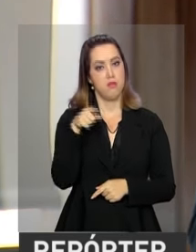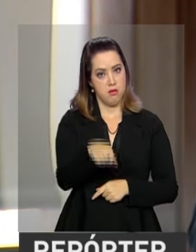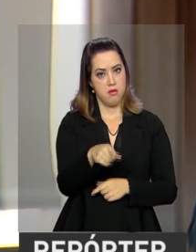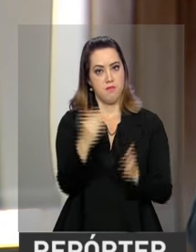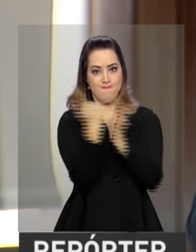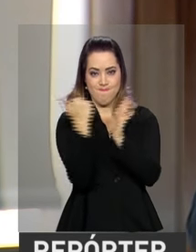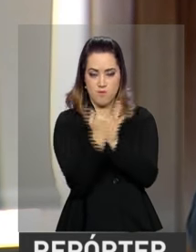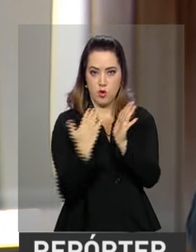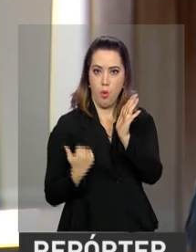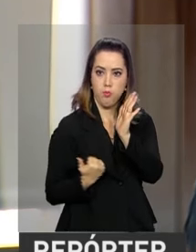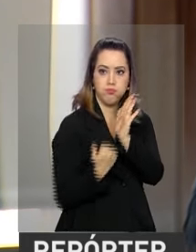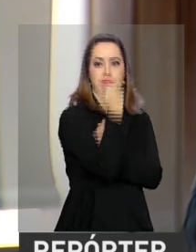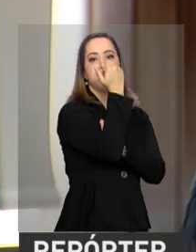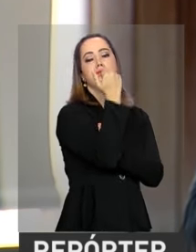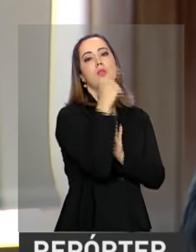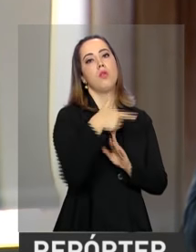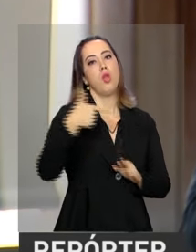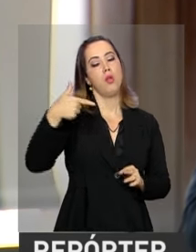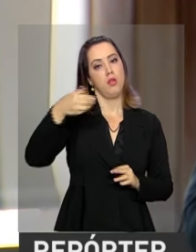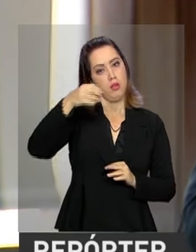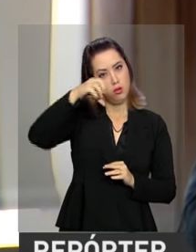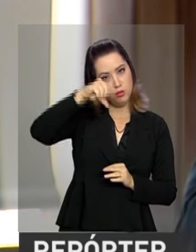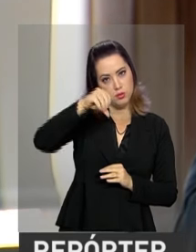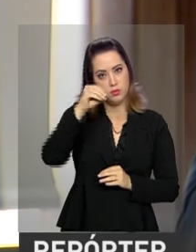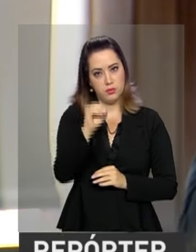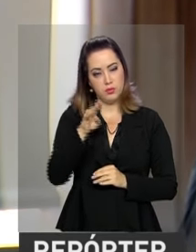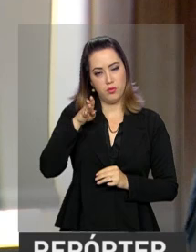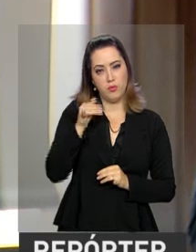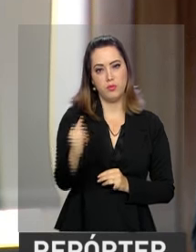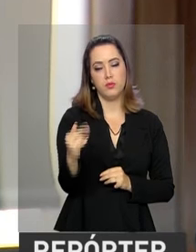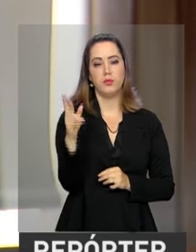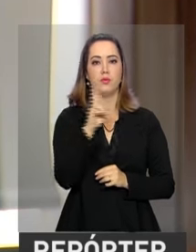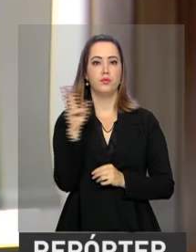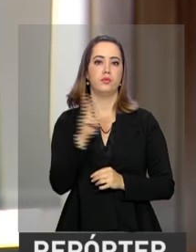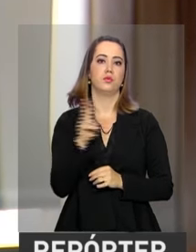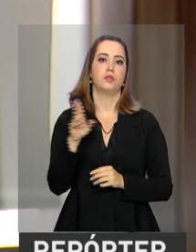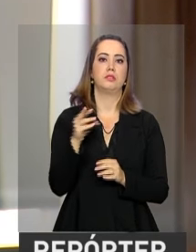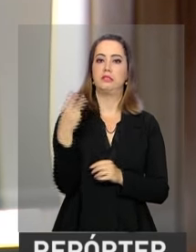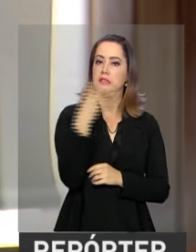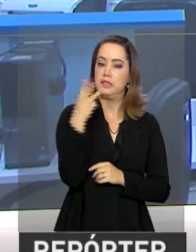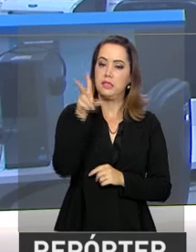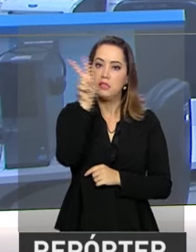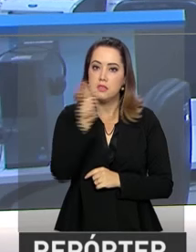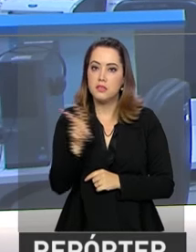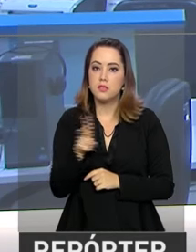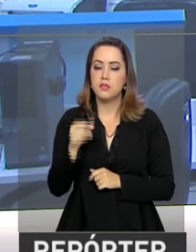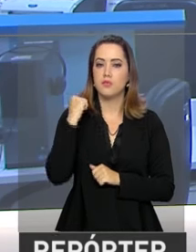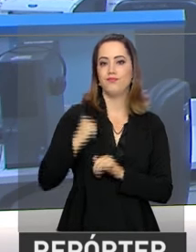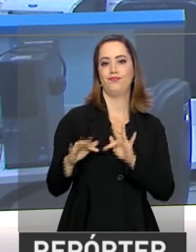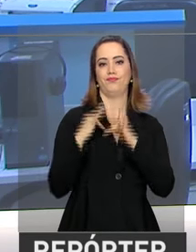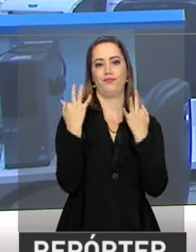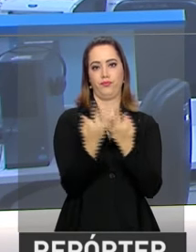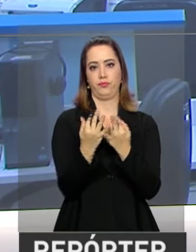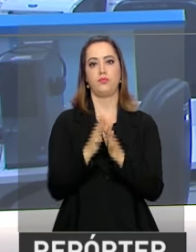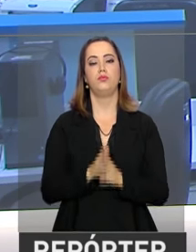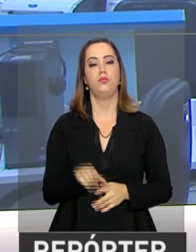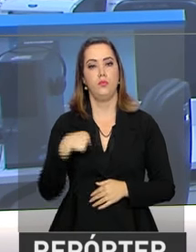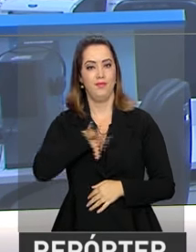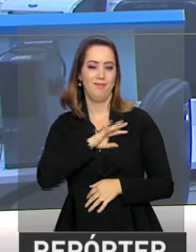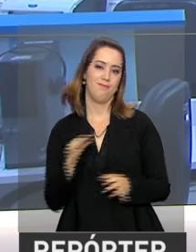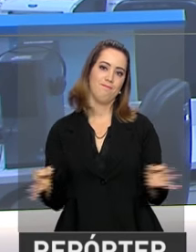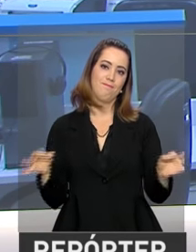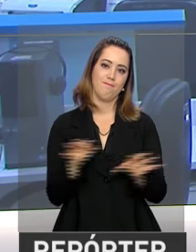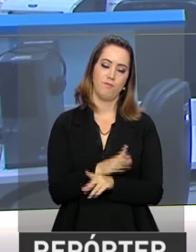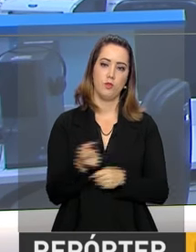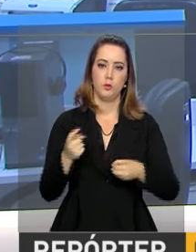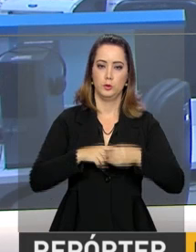pobreza. E consome 90 bilhões, é 3 vezes o Bolsa Família. Nós ficamos por aqui, voltamos